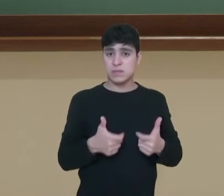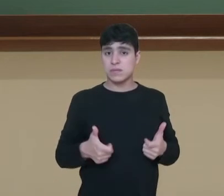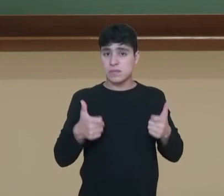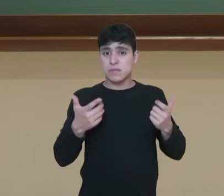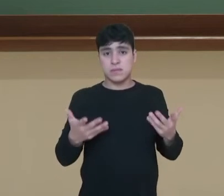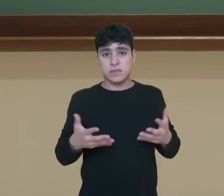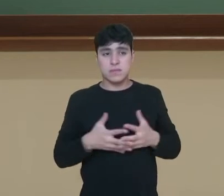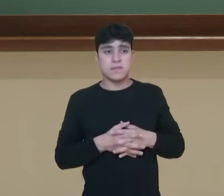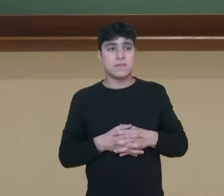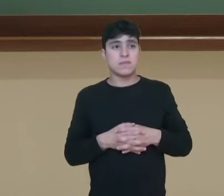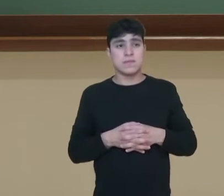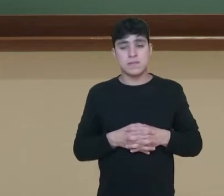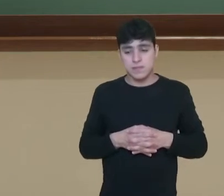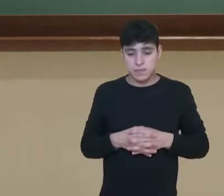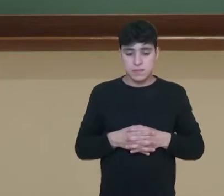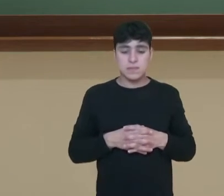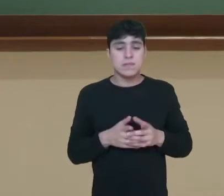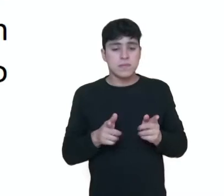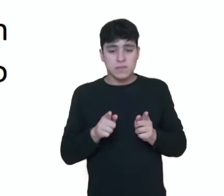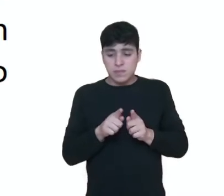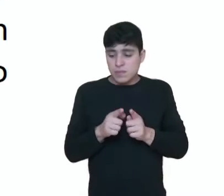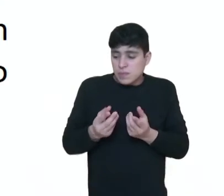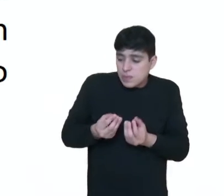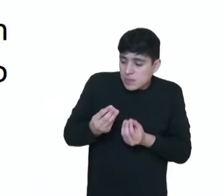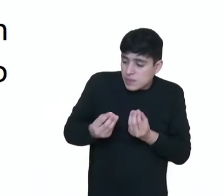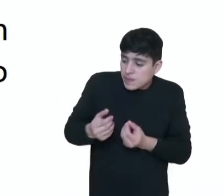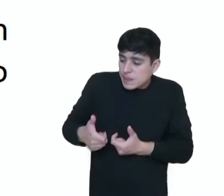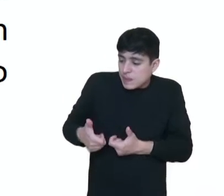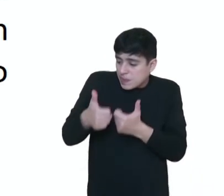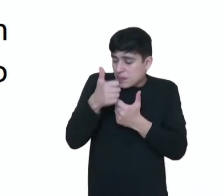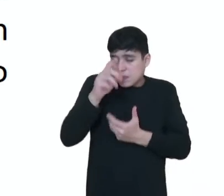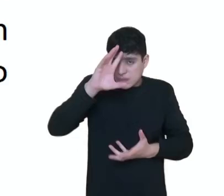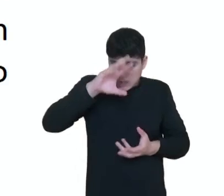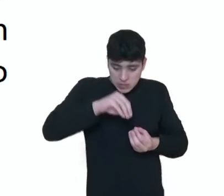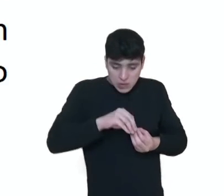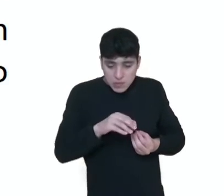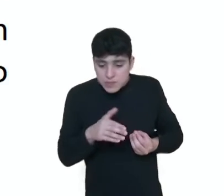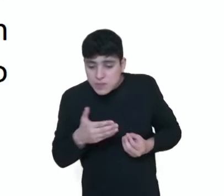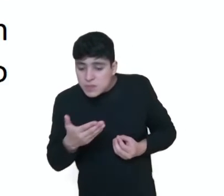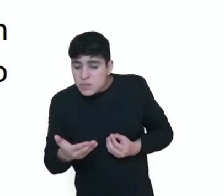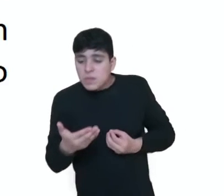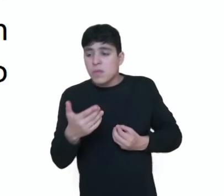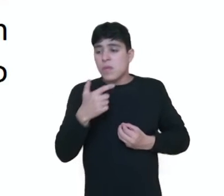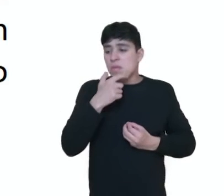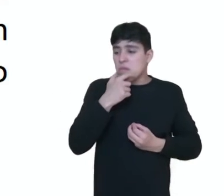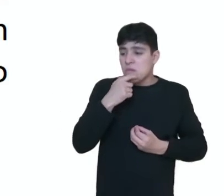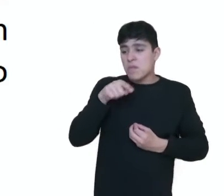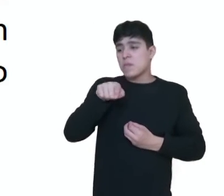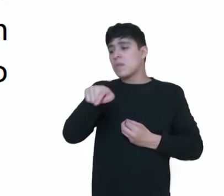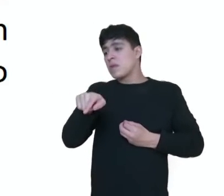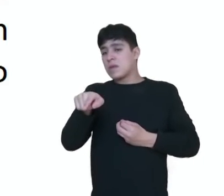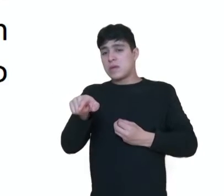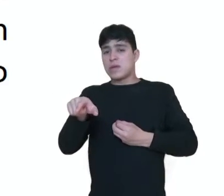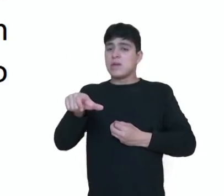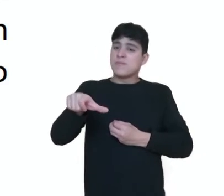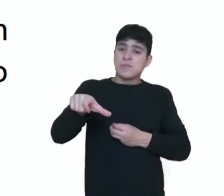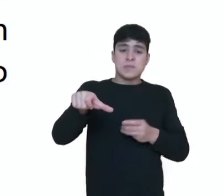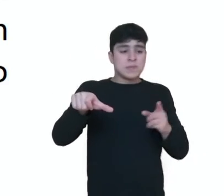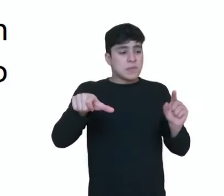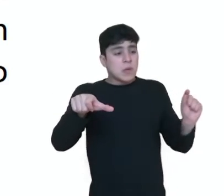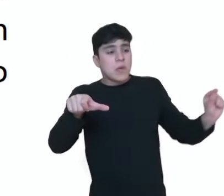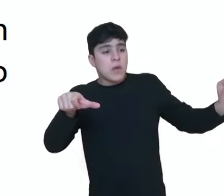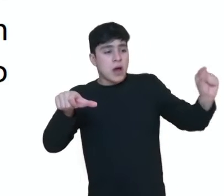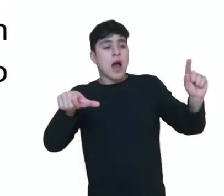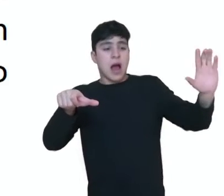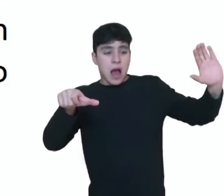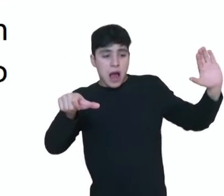certo? E pontos de melhoria. Compreender quais investimentos são necessários para seu desenvolvimento pessoal e